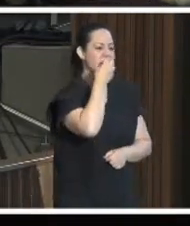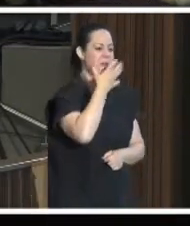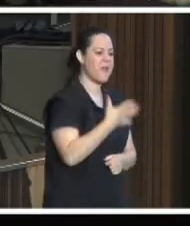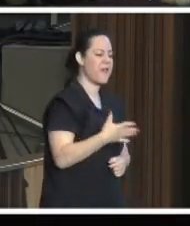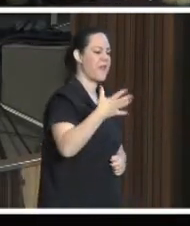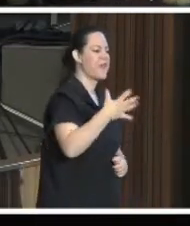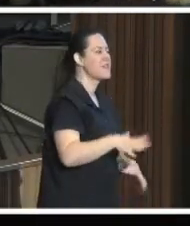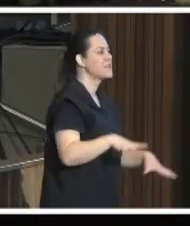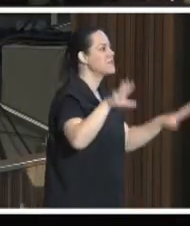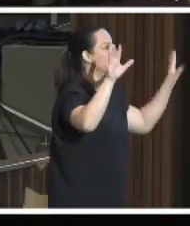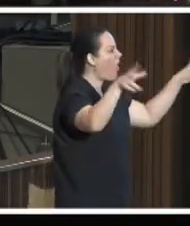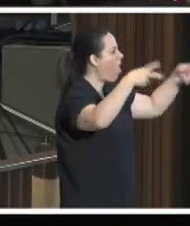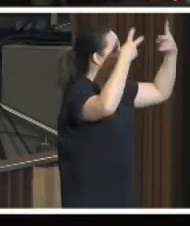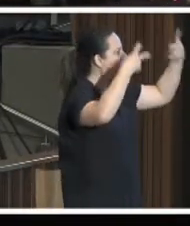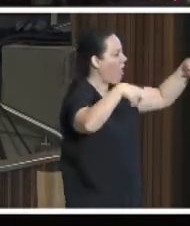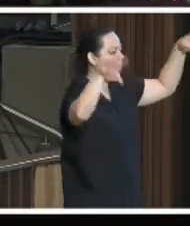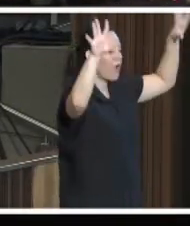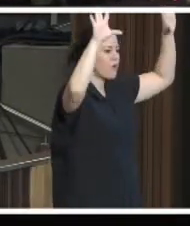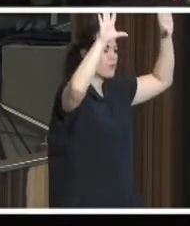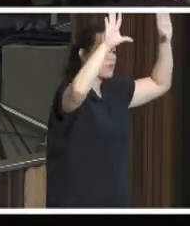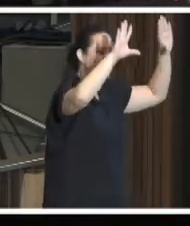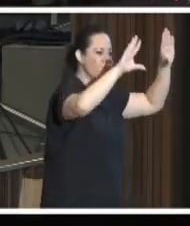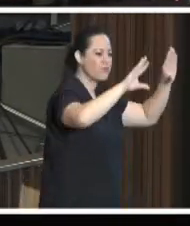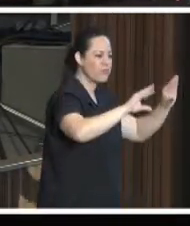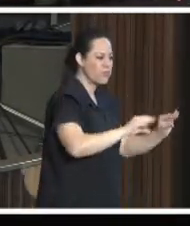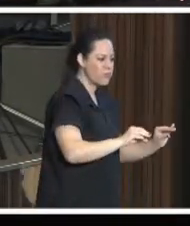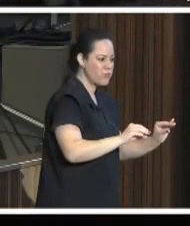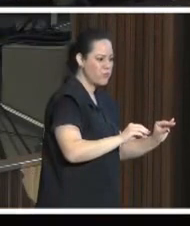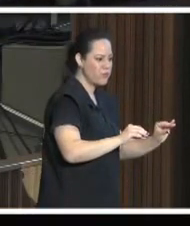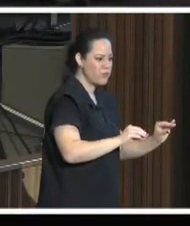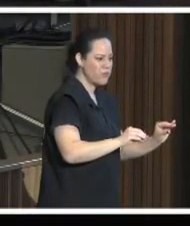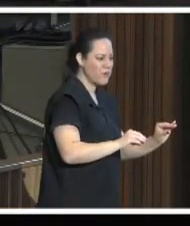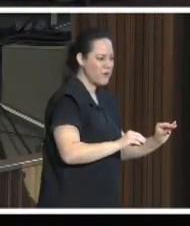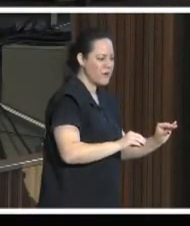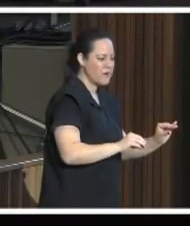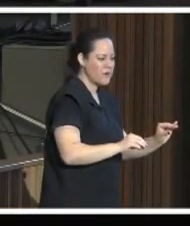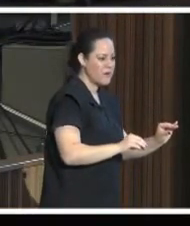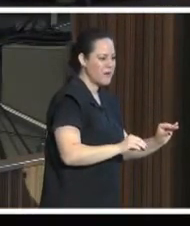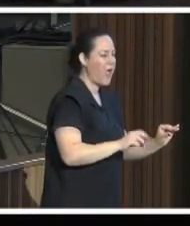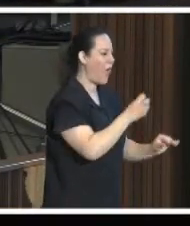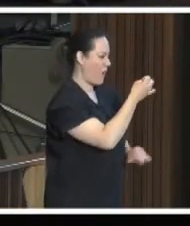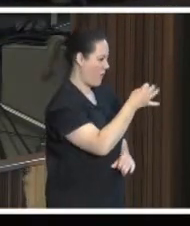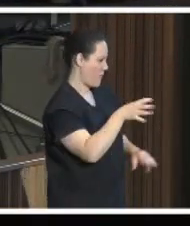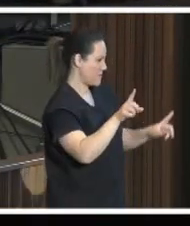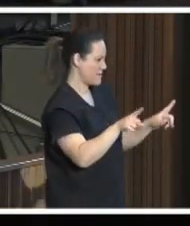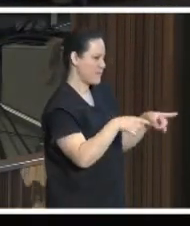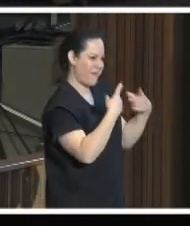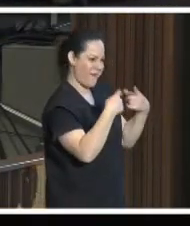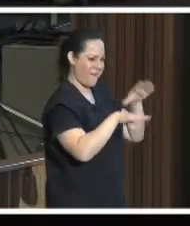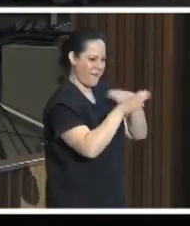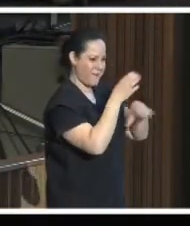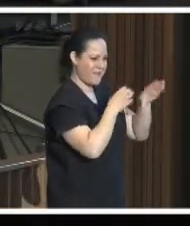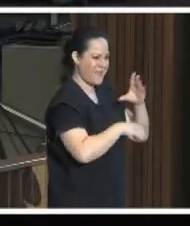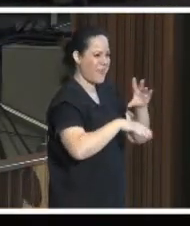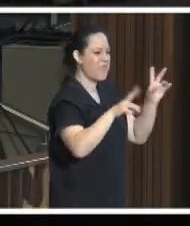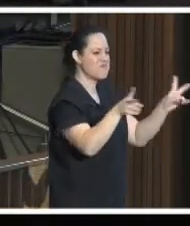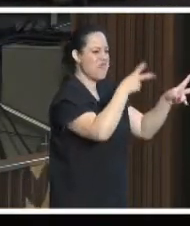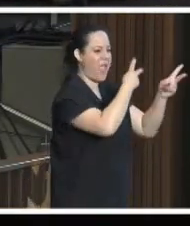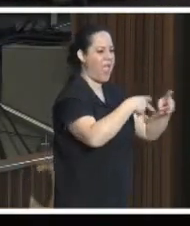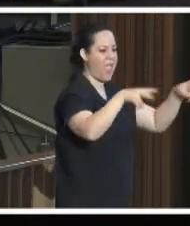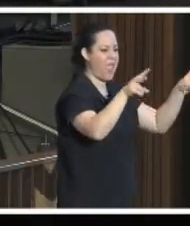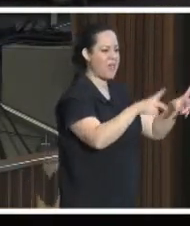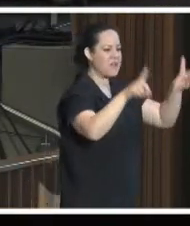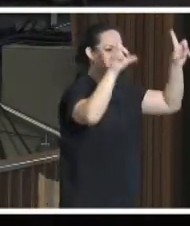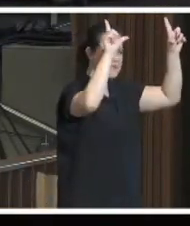bem e passa o temporal. Alguns cantam passa o temporal, mas eu gosto daquela que